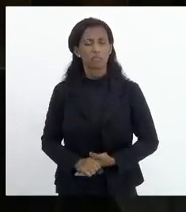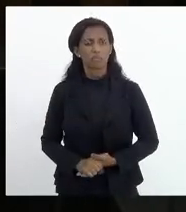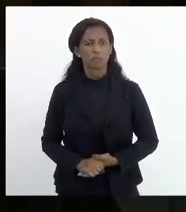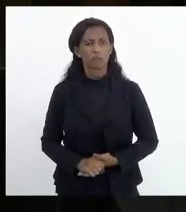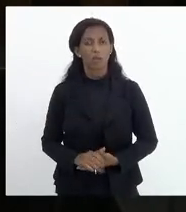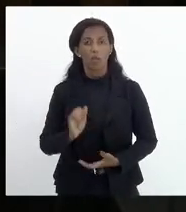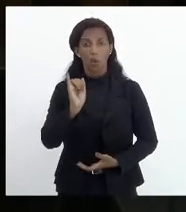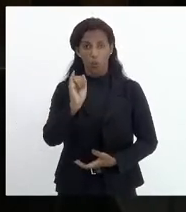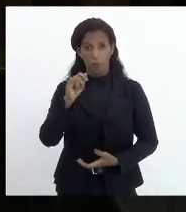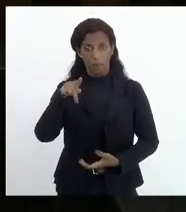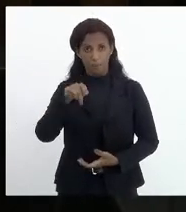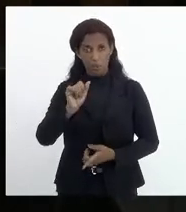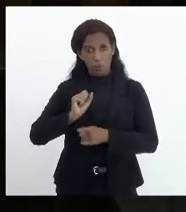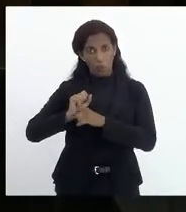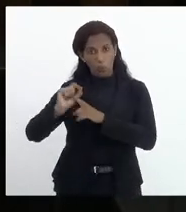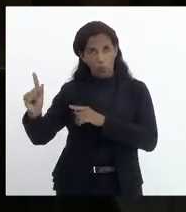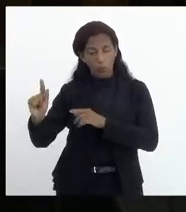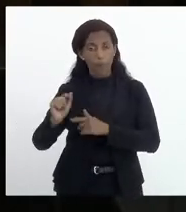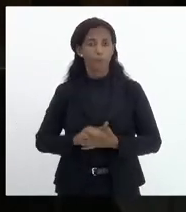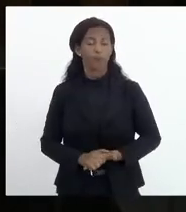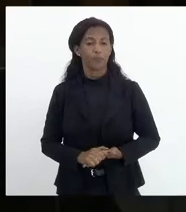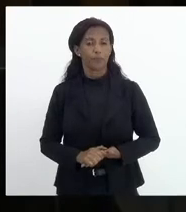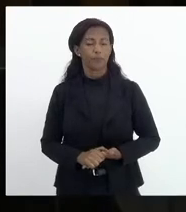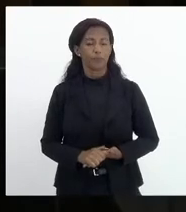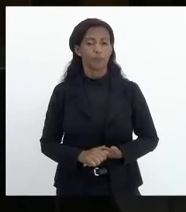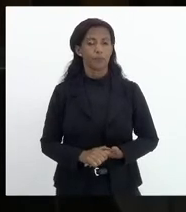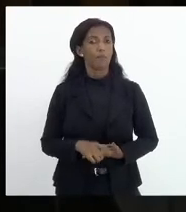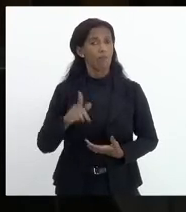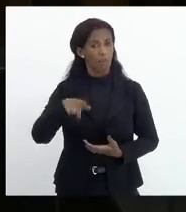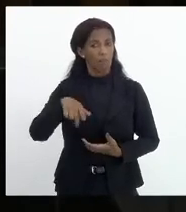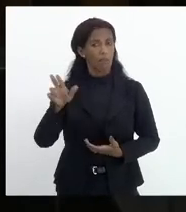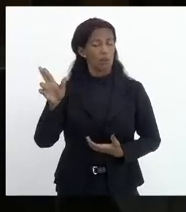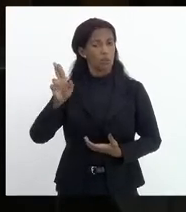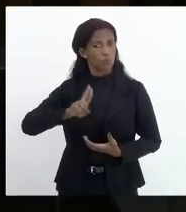e o impeachment é um instrumento